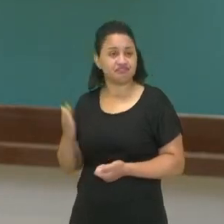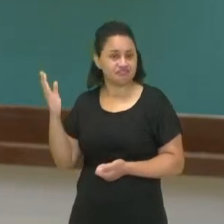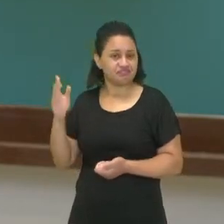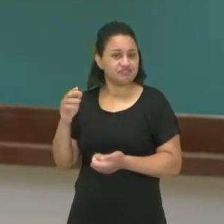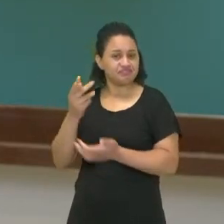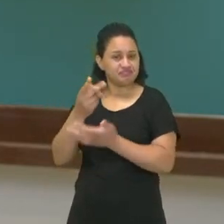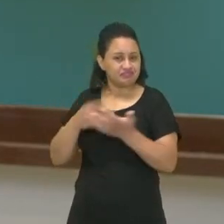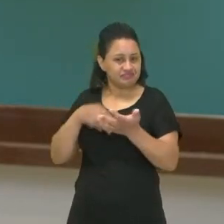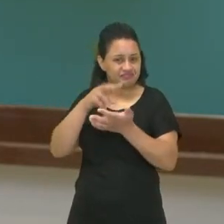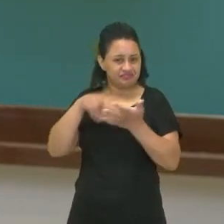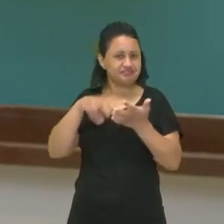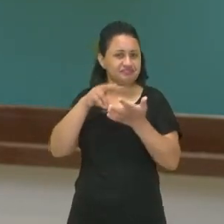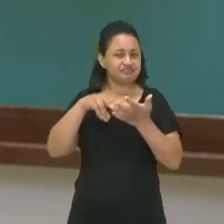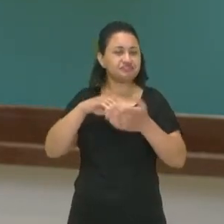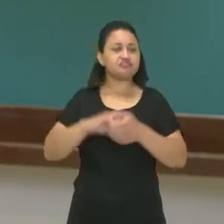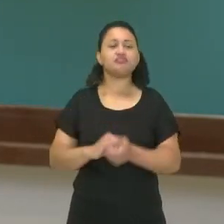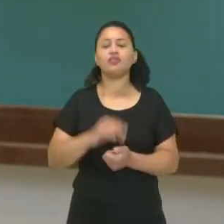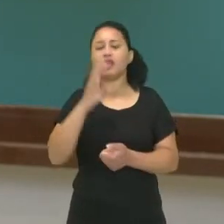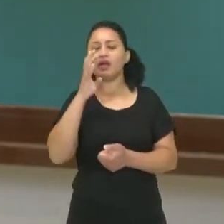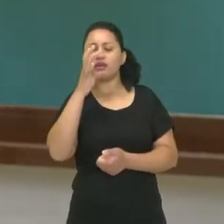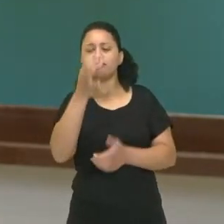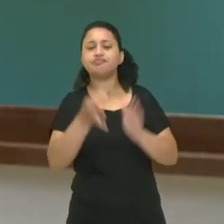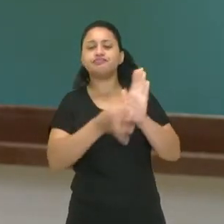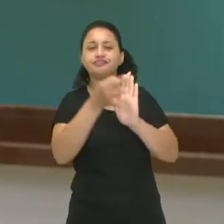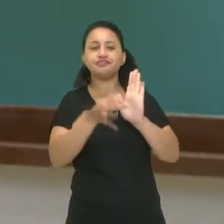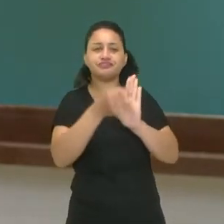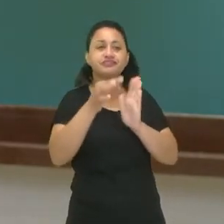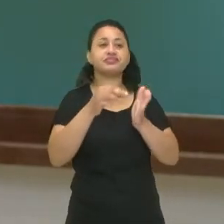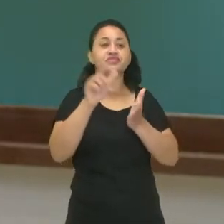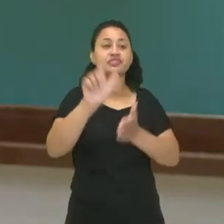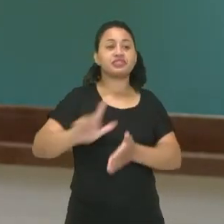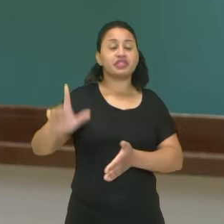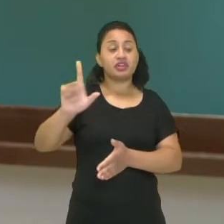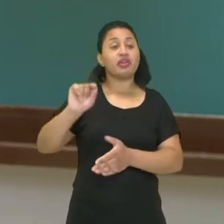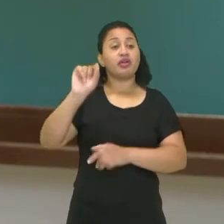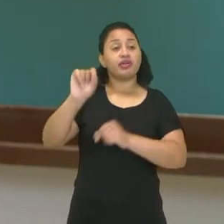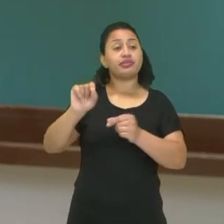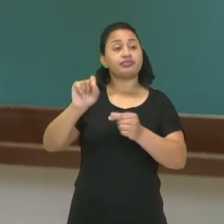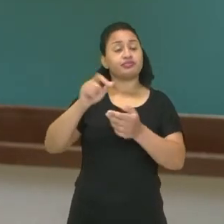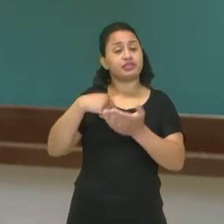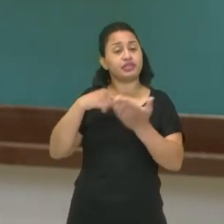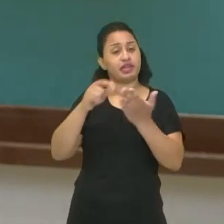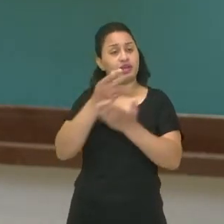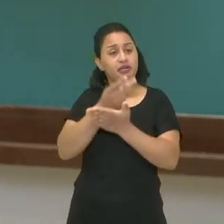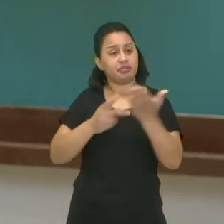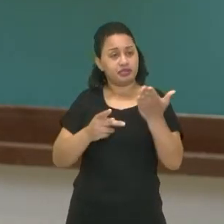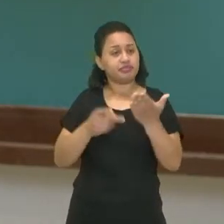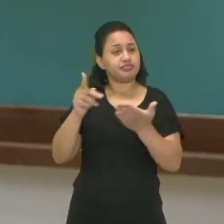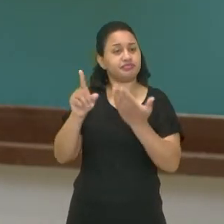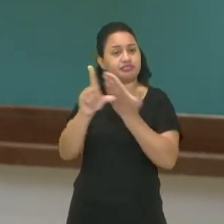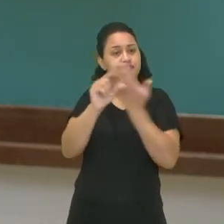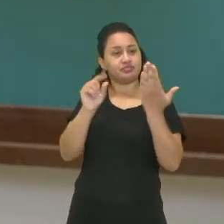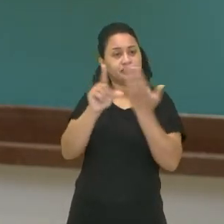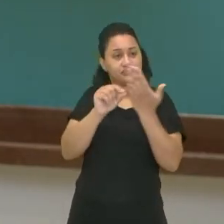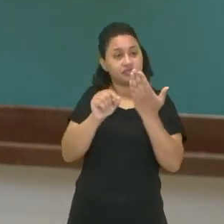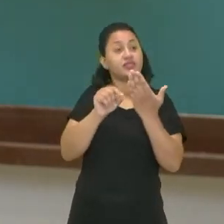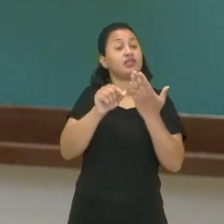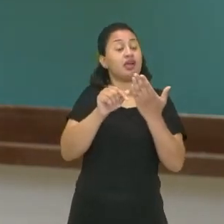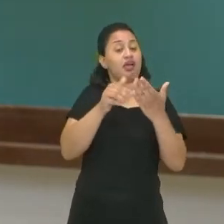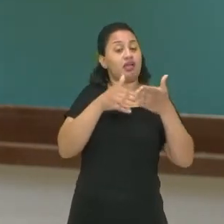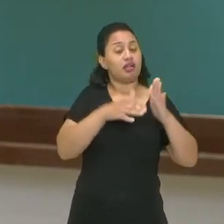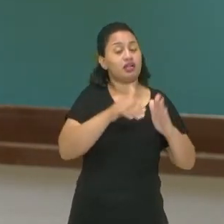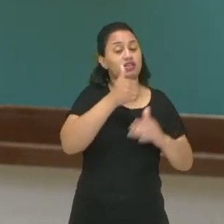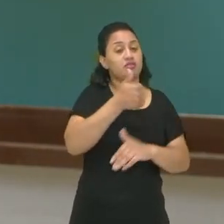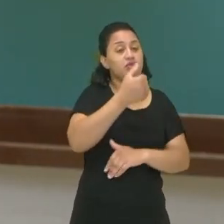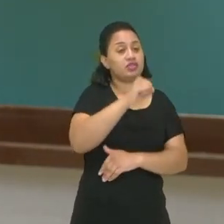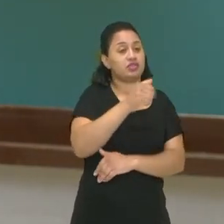A crítica literária à obra de Francisca Júlia, né? Francisca Júlia Munster, de 1874